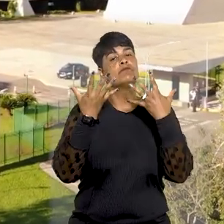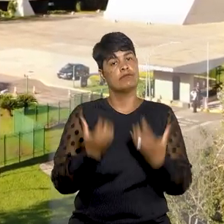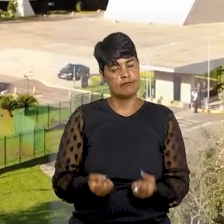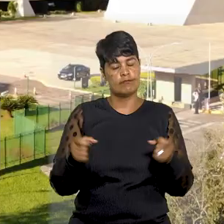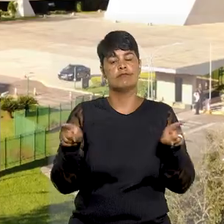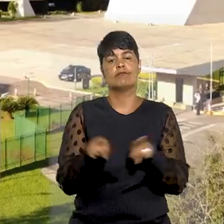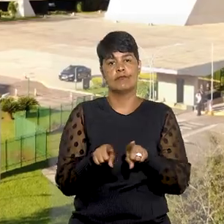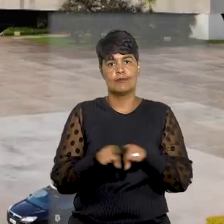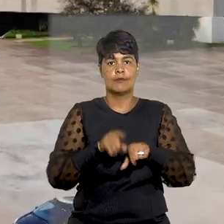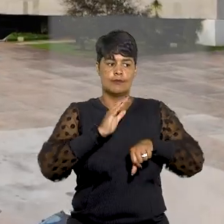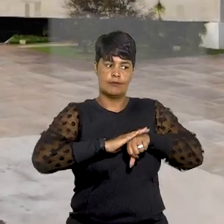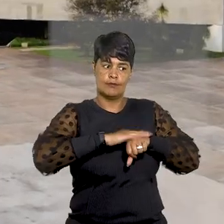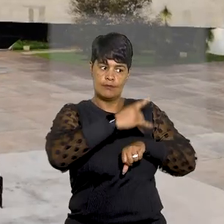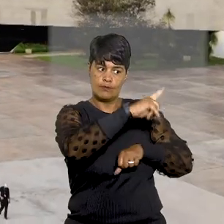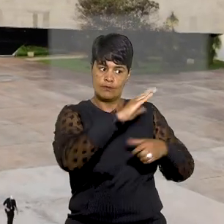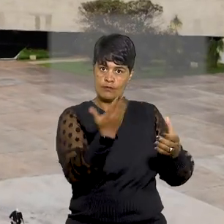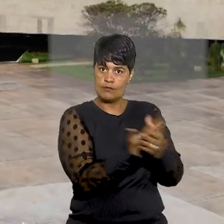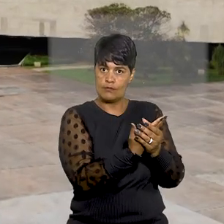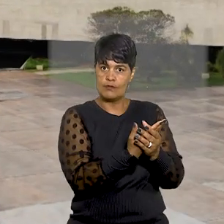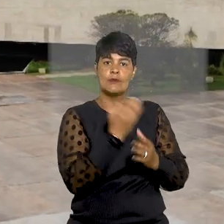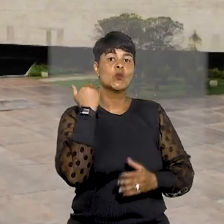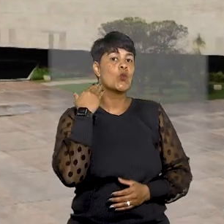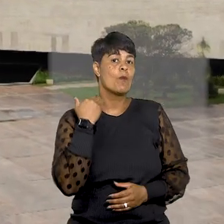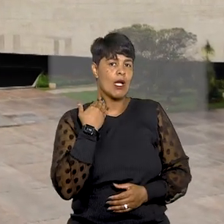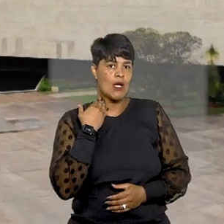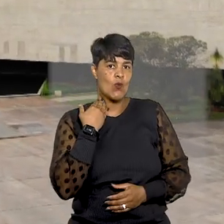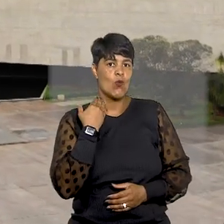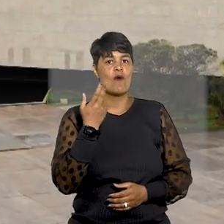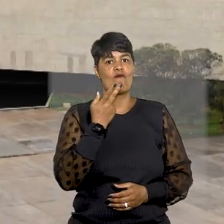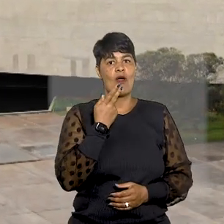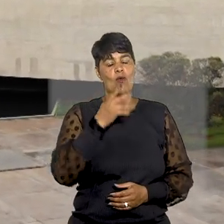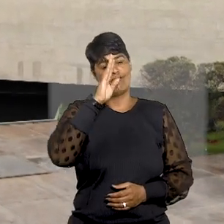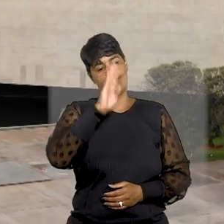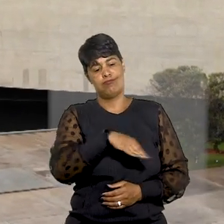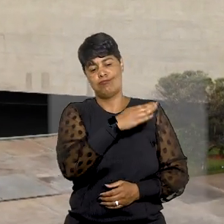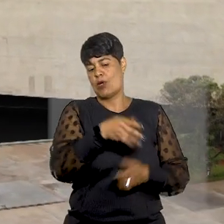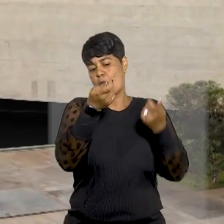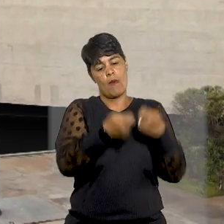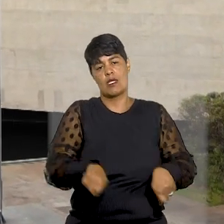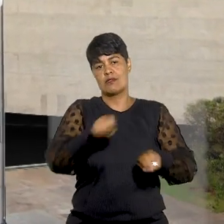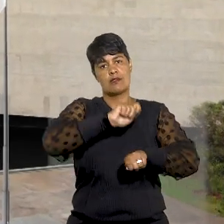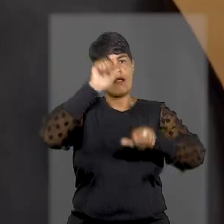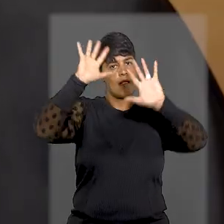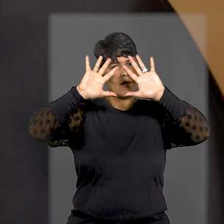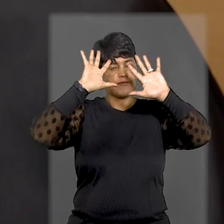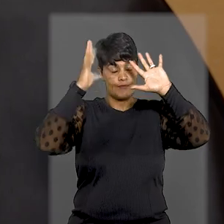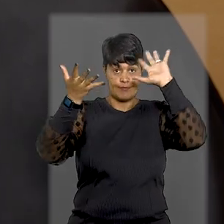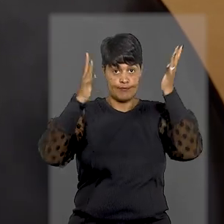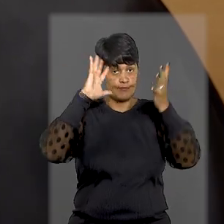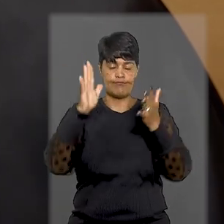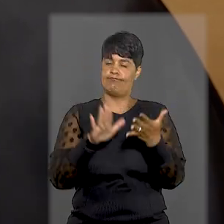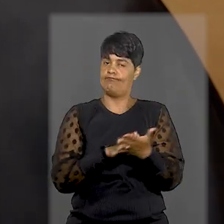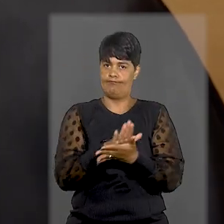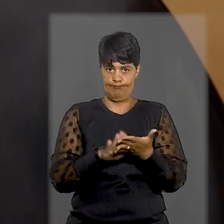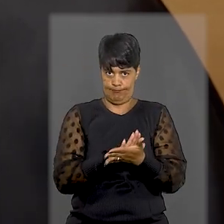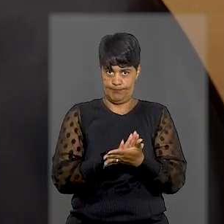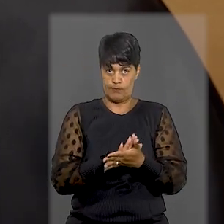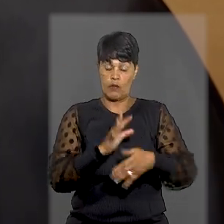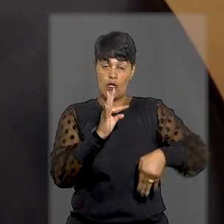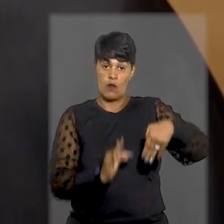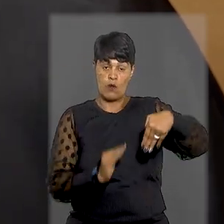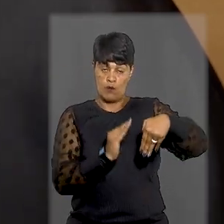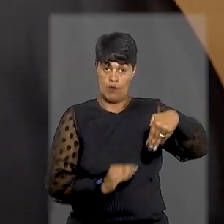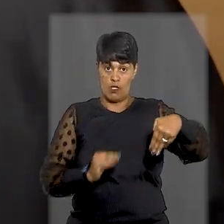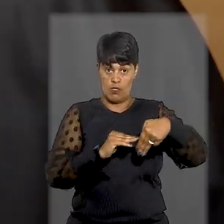ao recurso especial do banco e julgou improcedente o pedido sem resolução do mérito o relator ministro marco